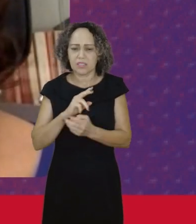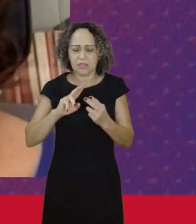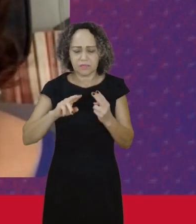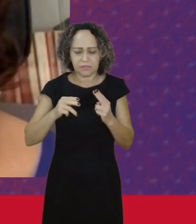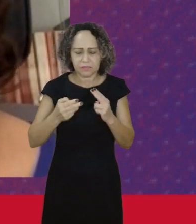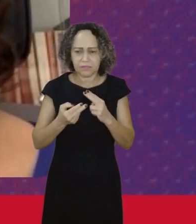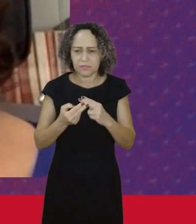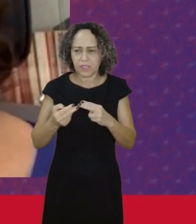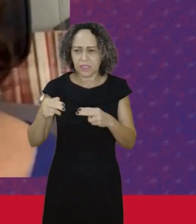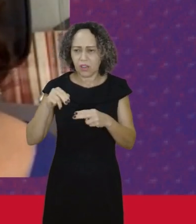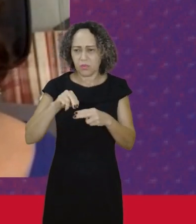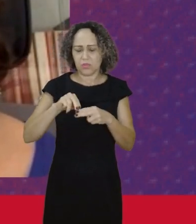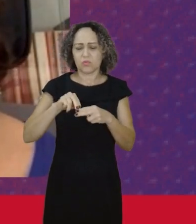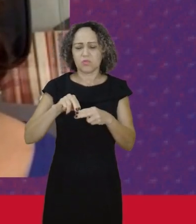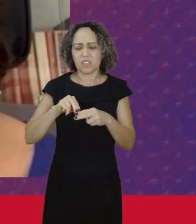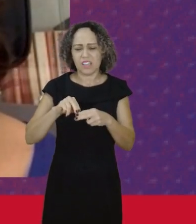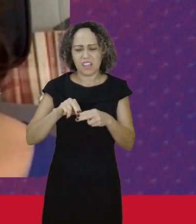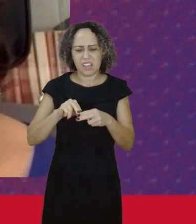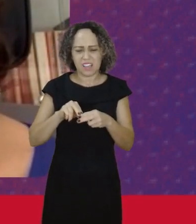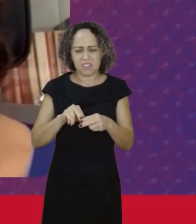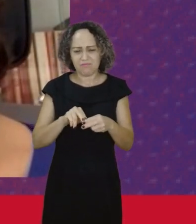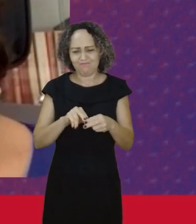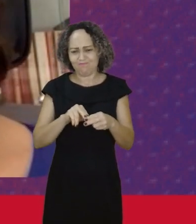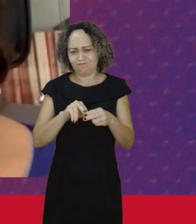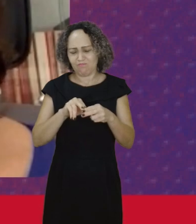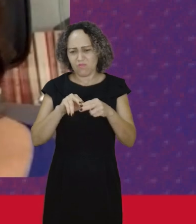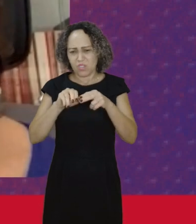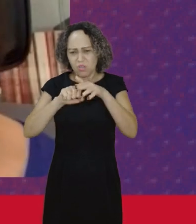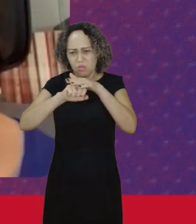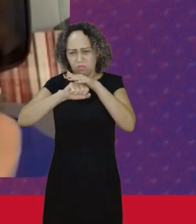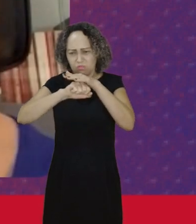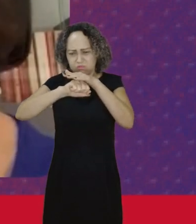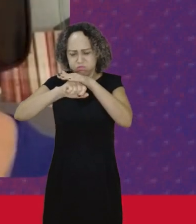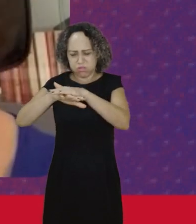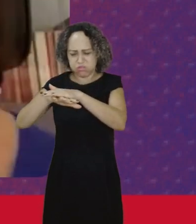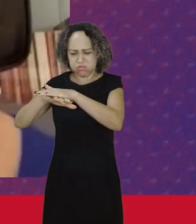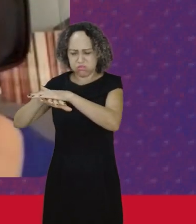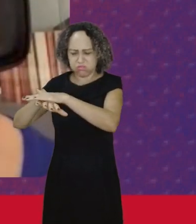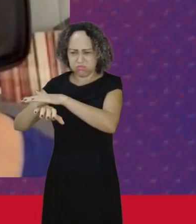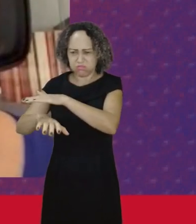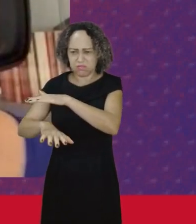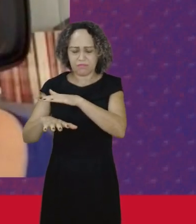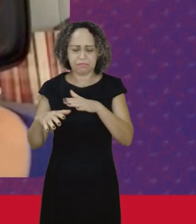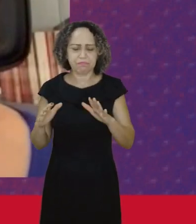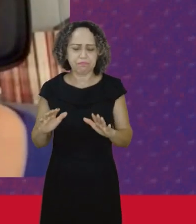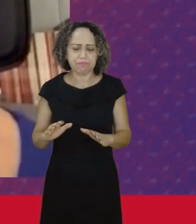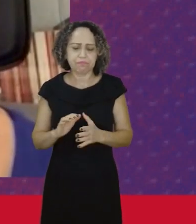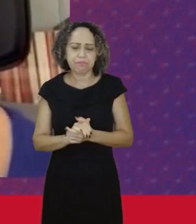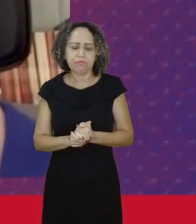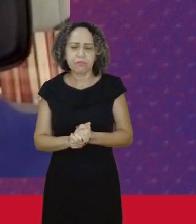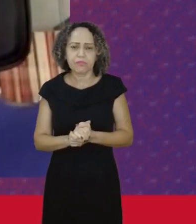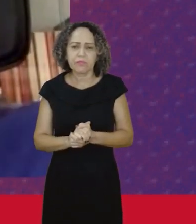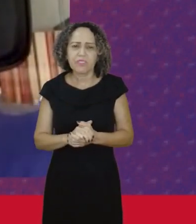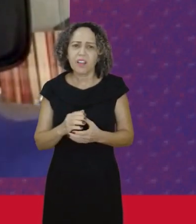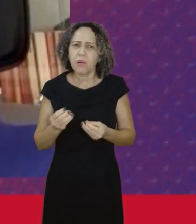doutrina, a União Soviética tinha objetivos expansionistas, como se os Estados Unidos não tivessem, olhando hoje para a